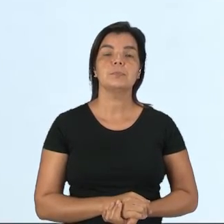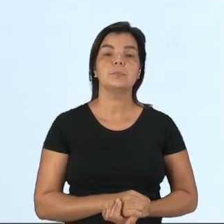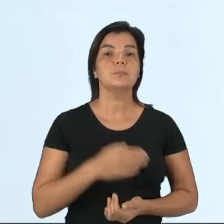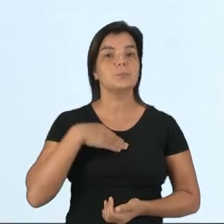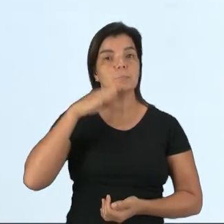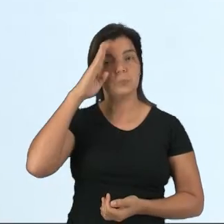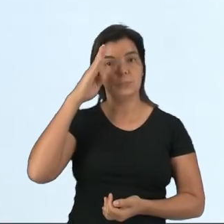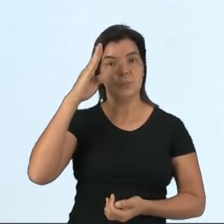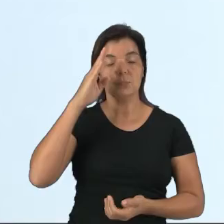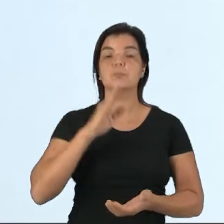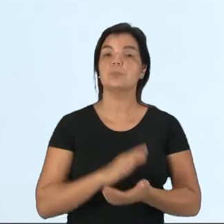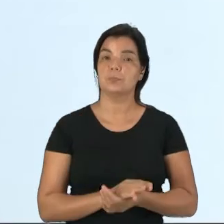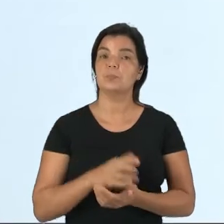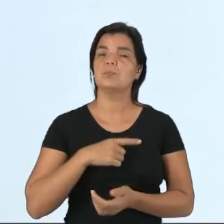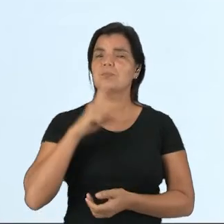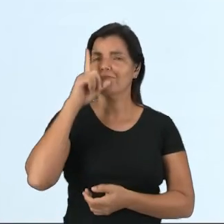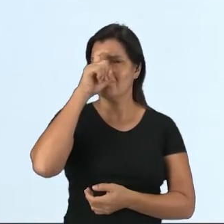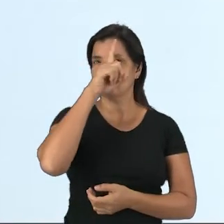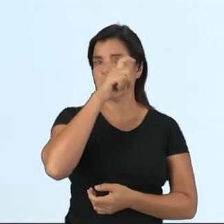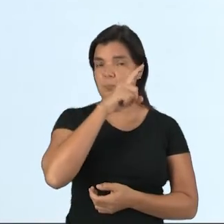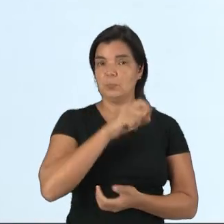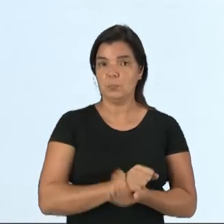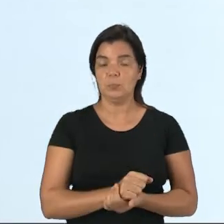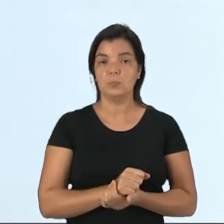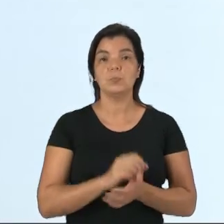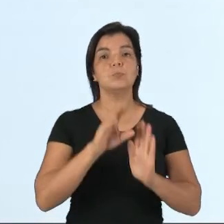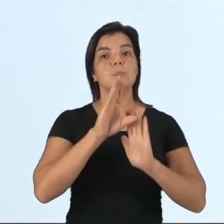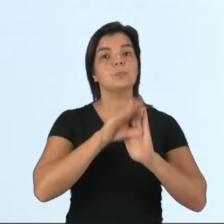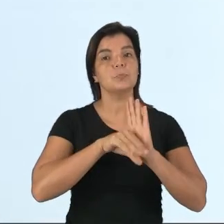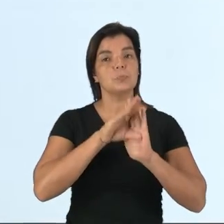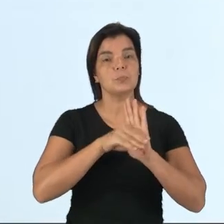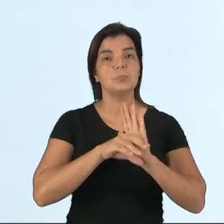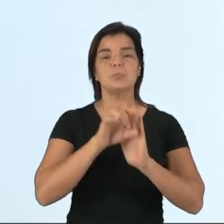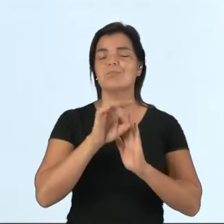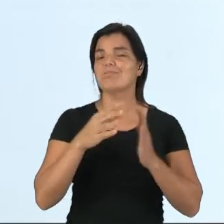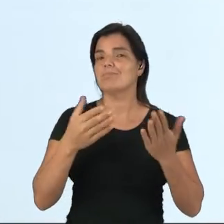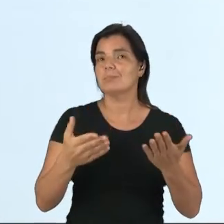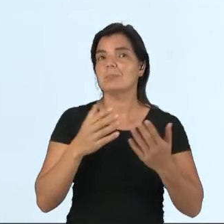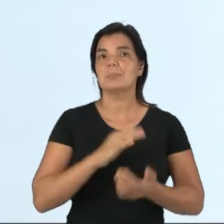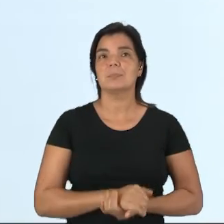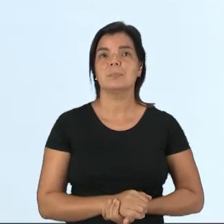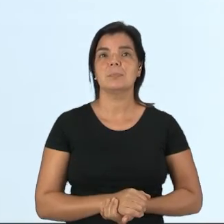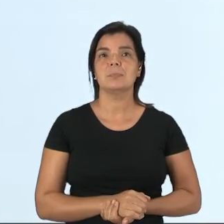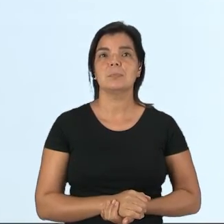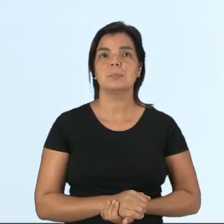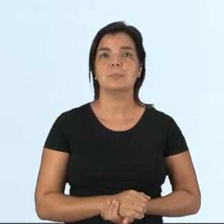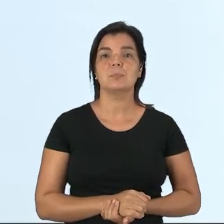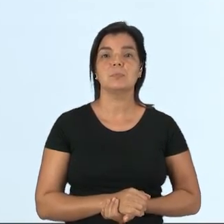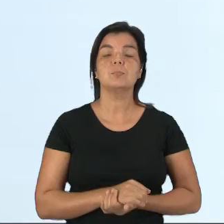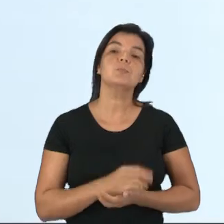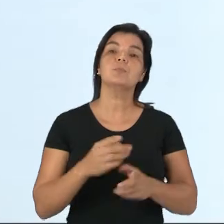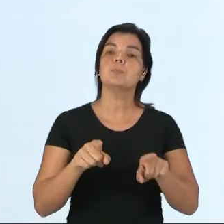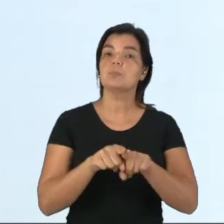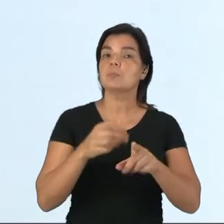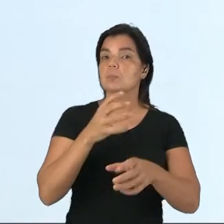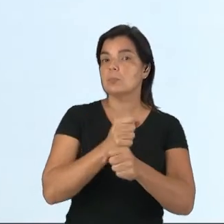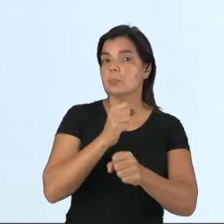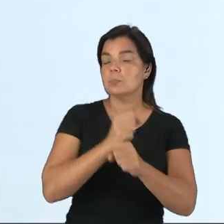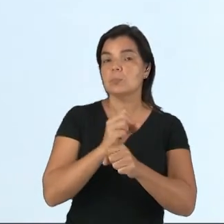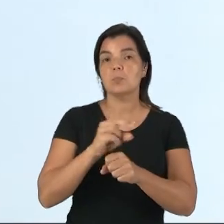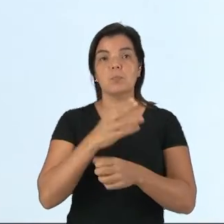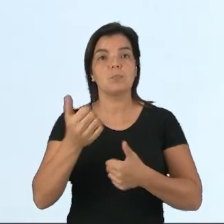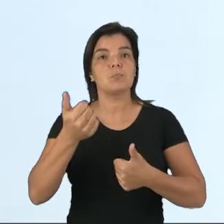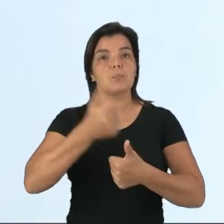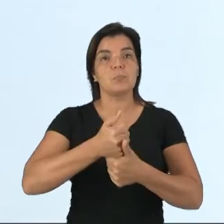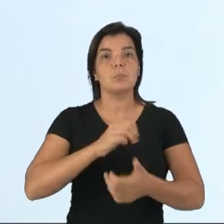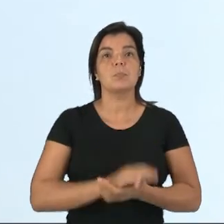das principais dificuldades que nós temos em relação a esse conteúdo não é nem tanto na aplicação do método da adição e da